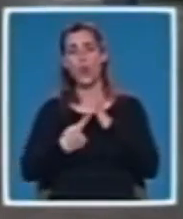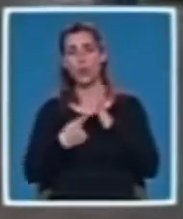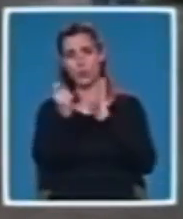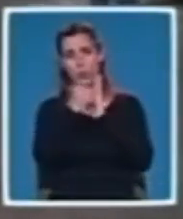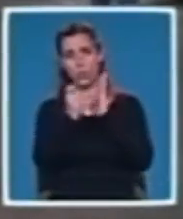socialistas